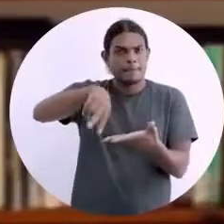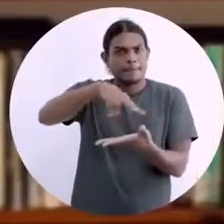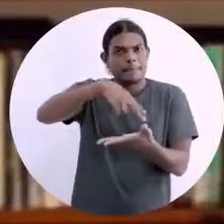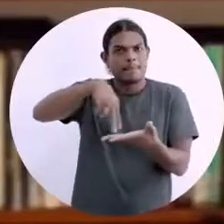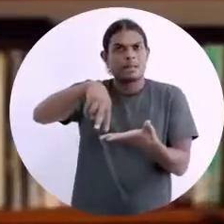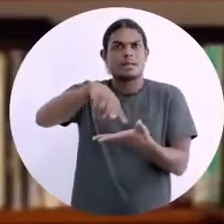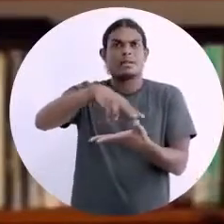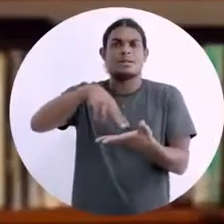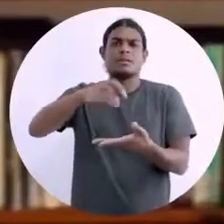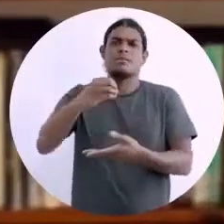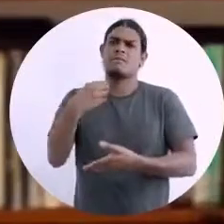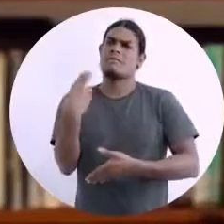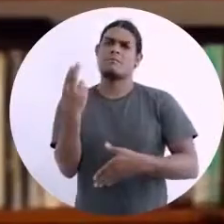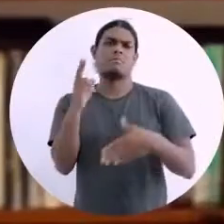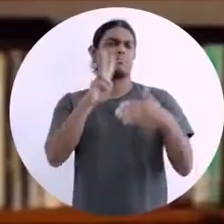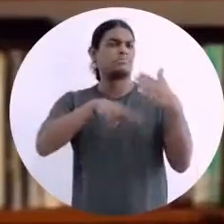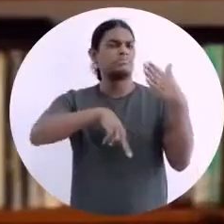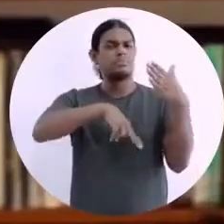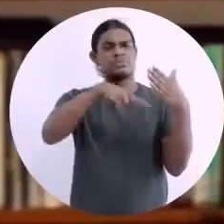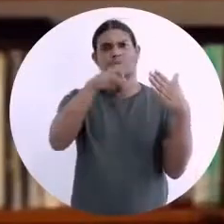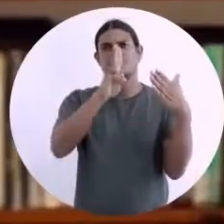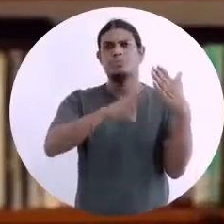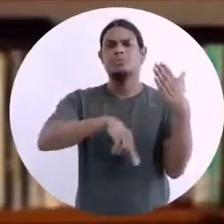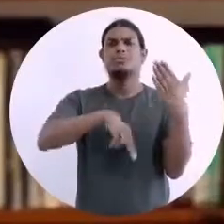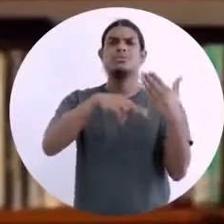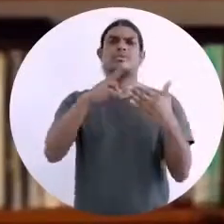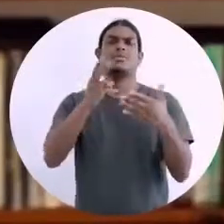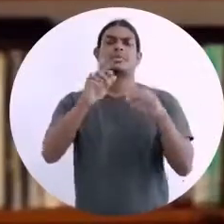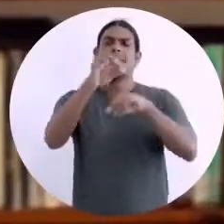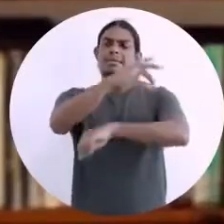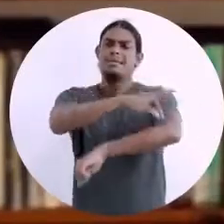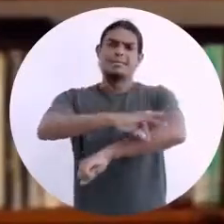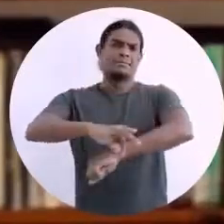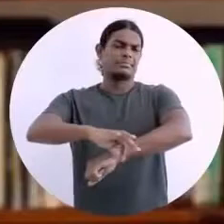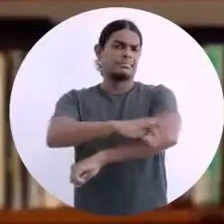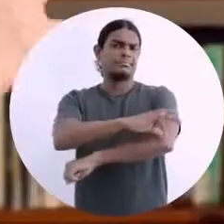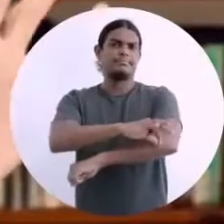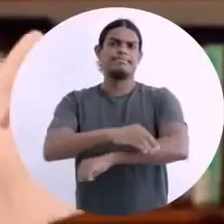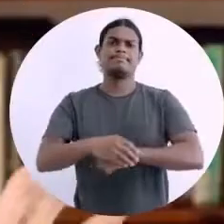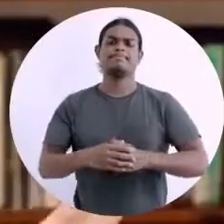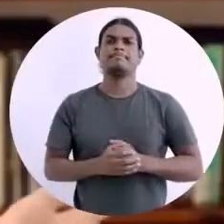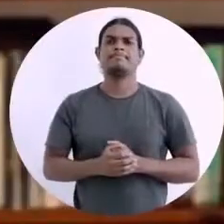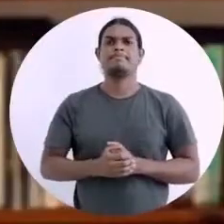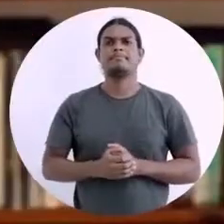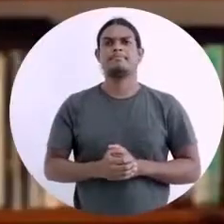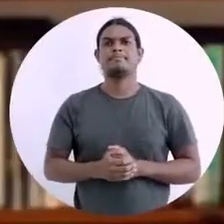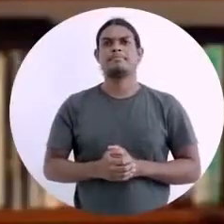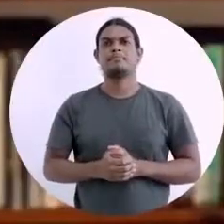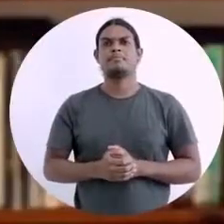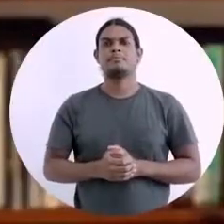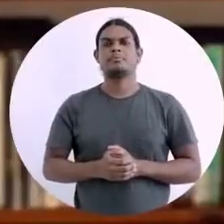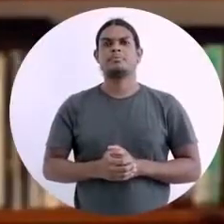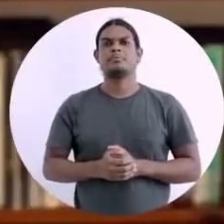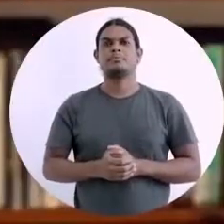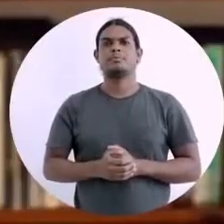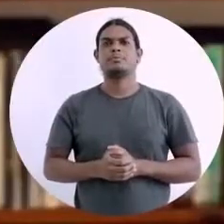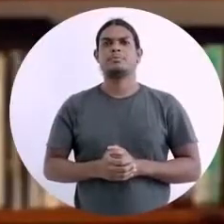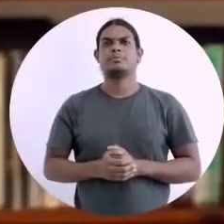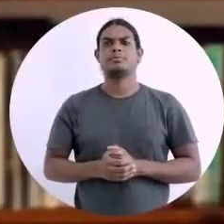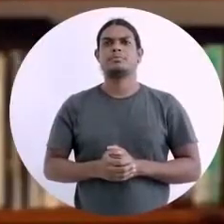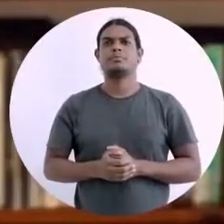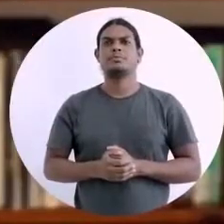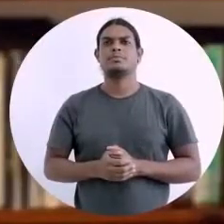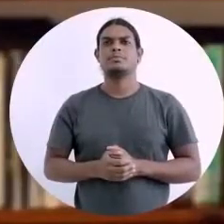ou artes plásticas, artes visuais, arquitetura, e ela vai fazendo uma grande árvore. Para vocês terem uma ideia, a